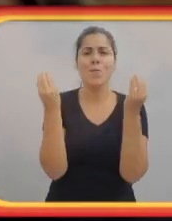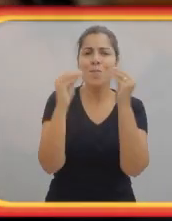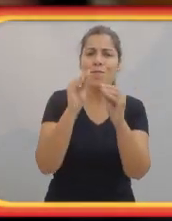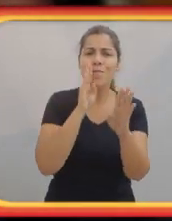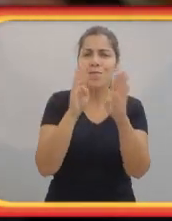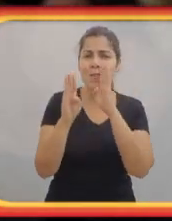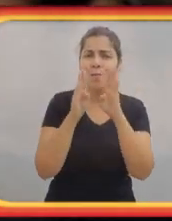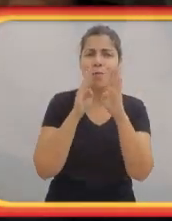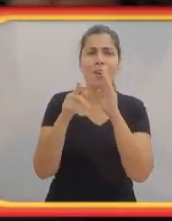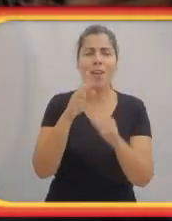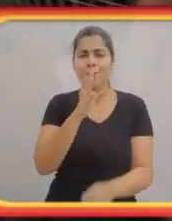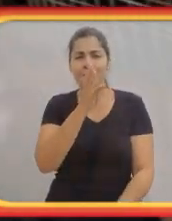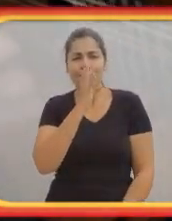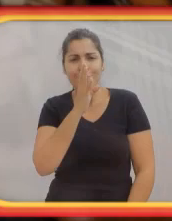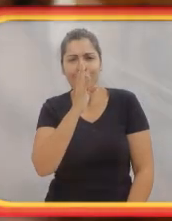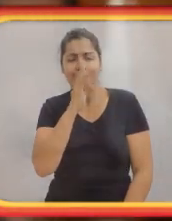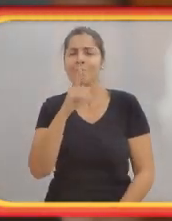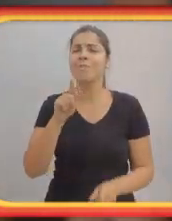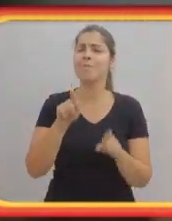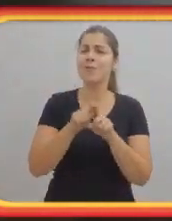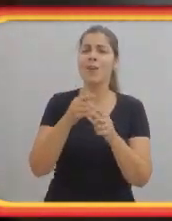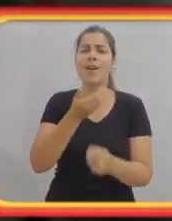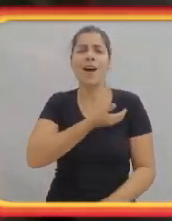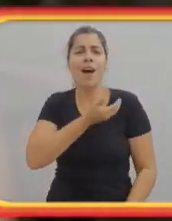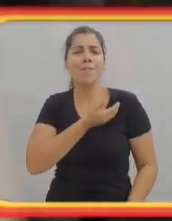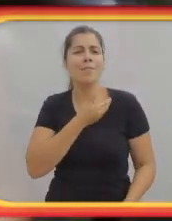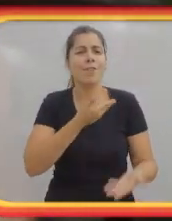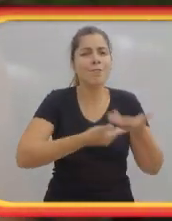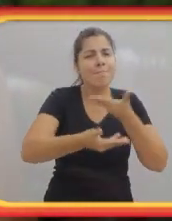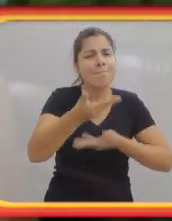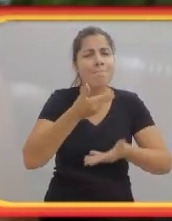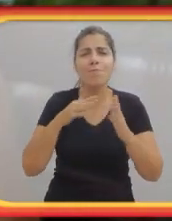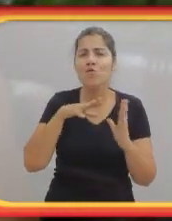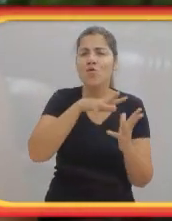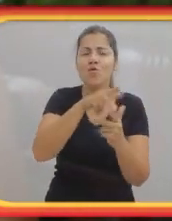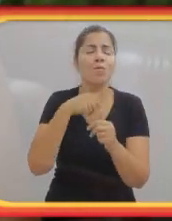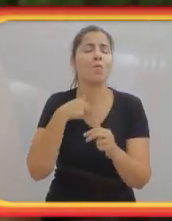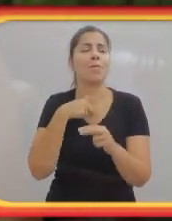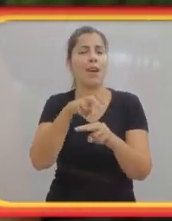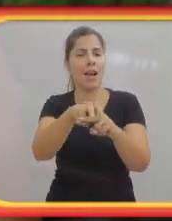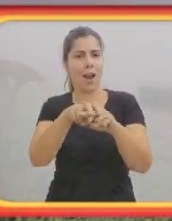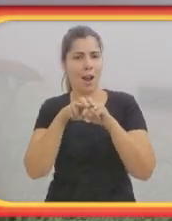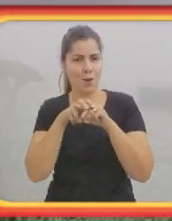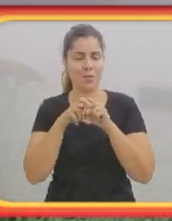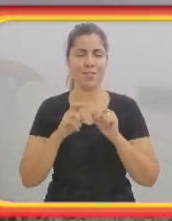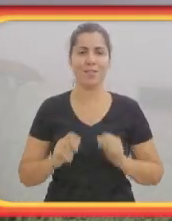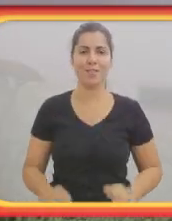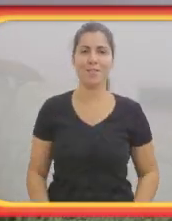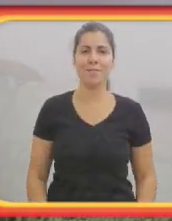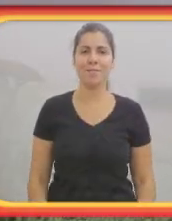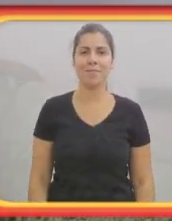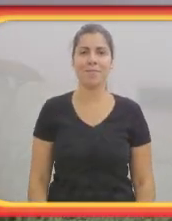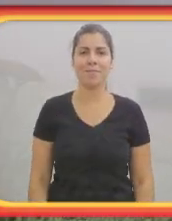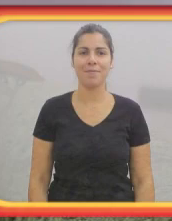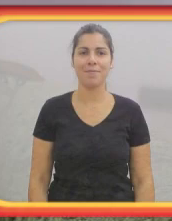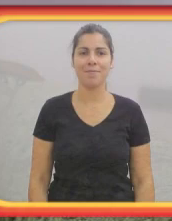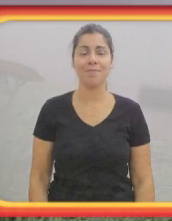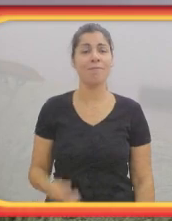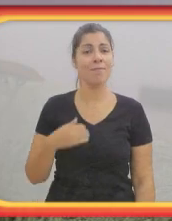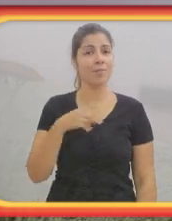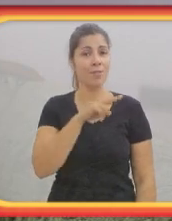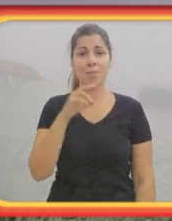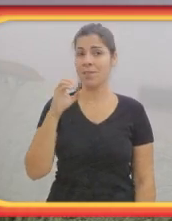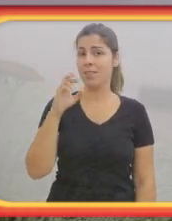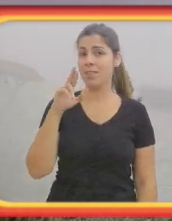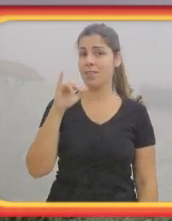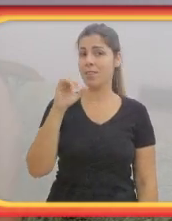Ela aprecia mais o meu trabalho, ela curte mais. Ela põe na internet, ela põe no Facebook, ela vai assistir, ela